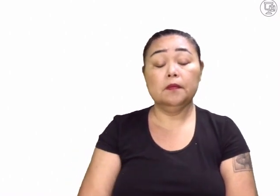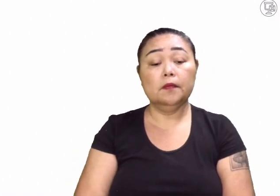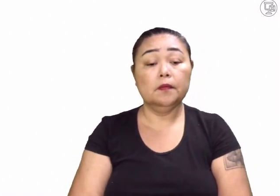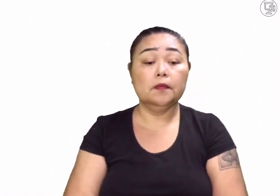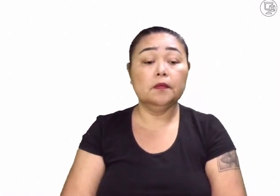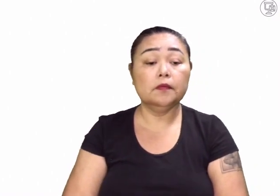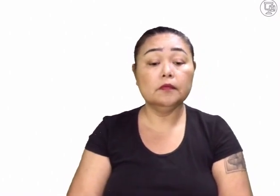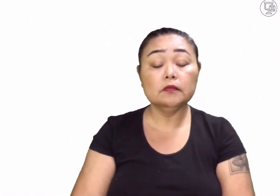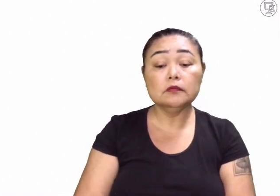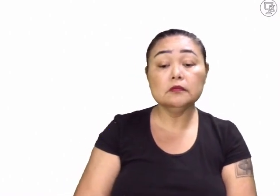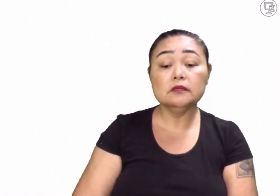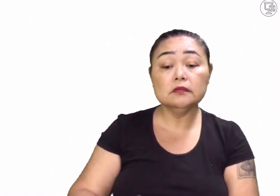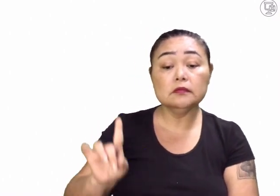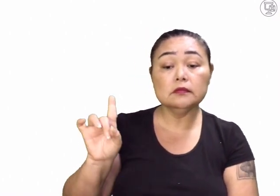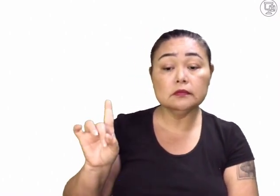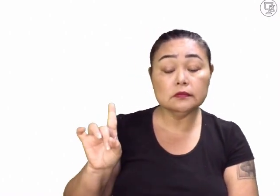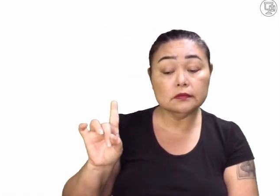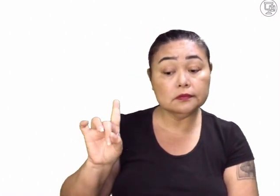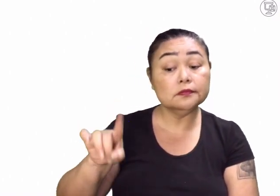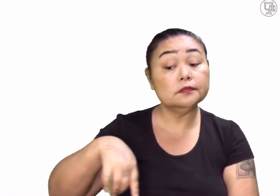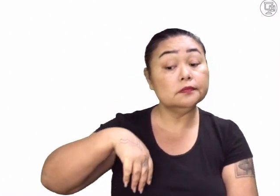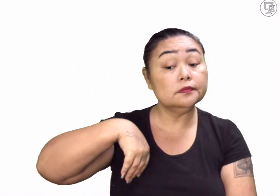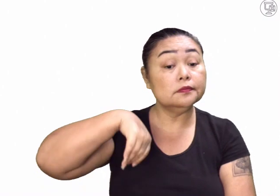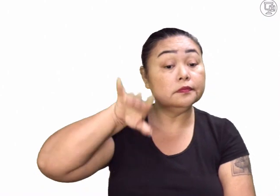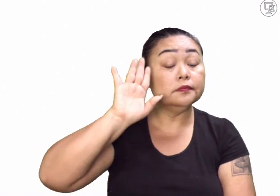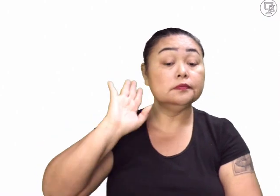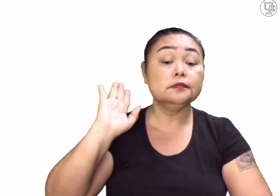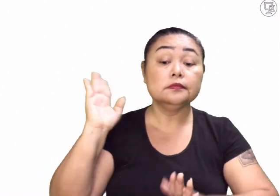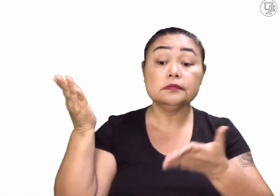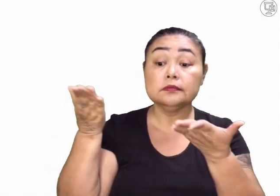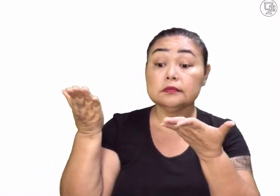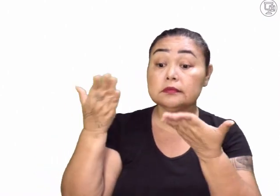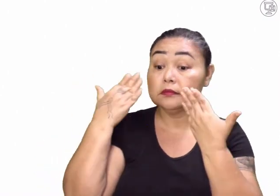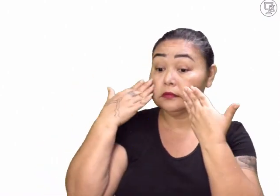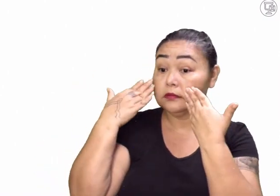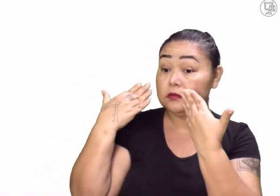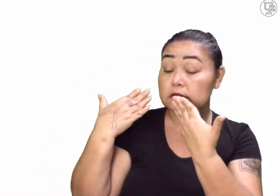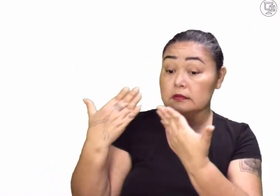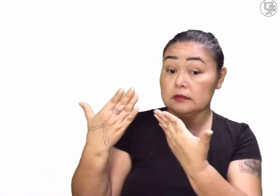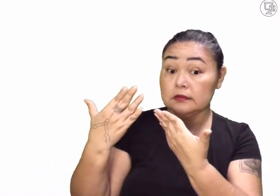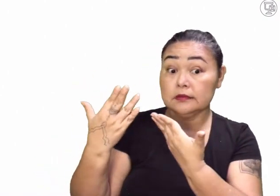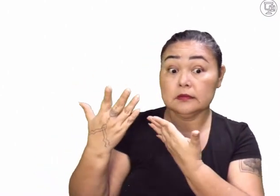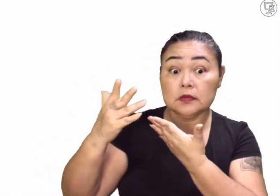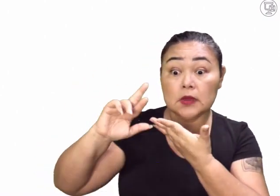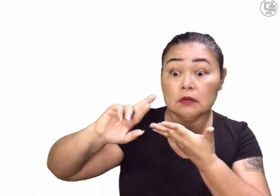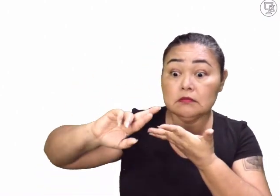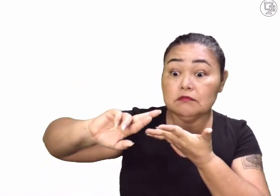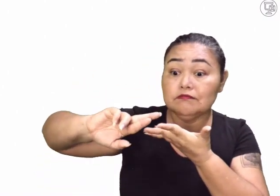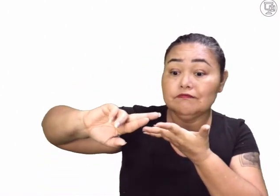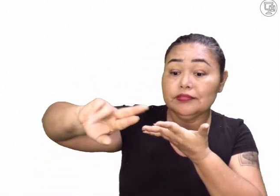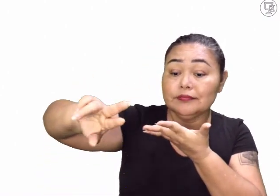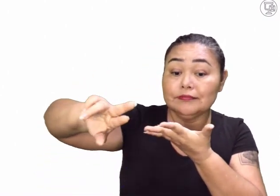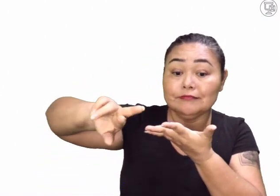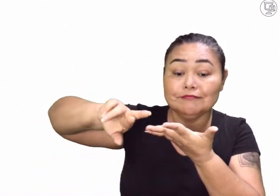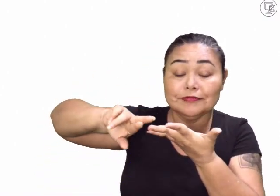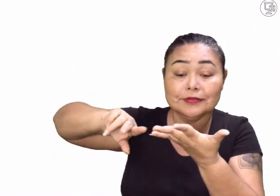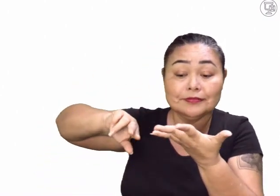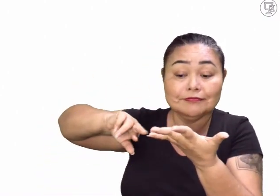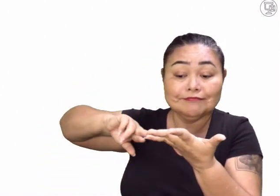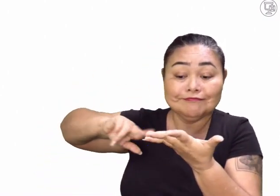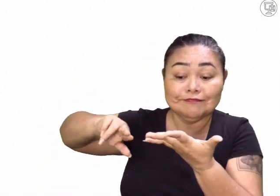Beleza? E aí a gente tem mais novidades, né? Agora, olha só a discrepância